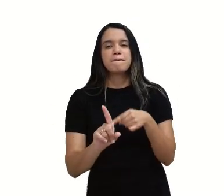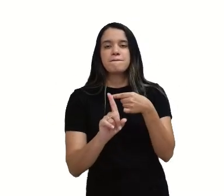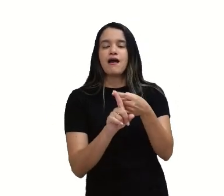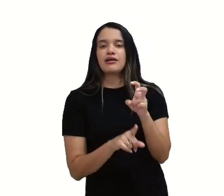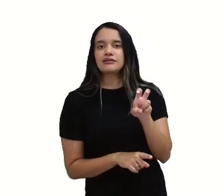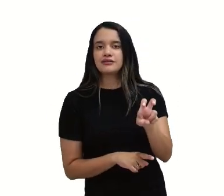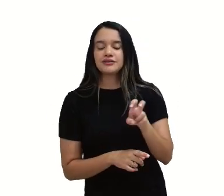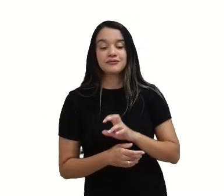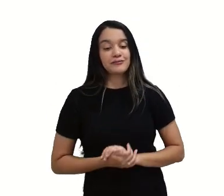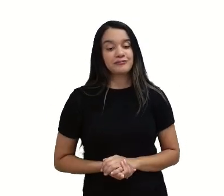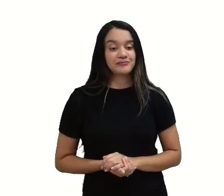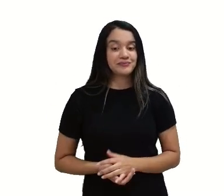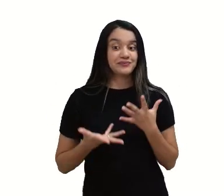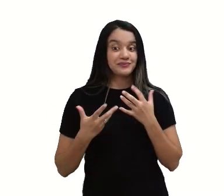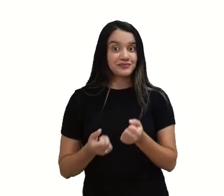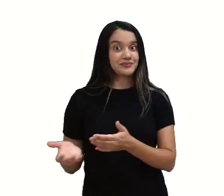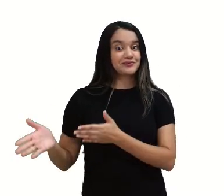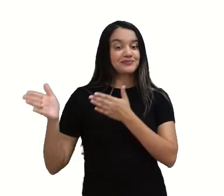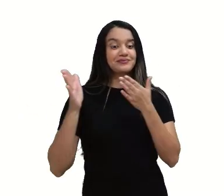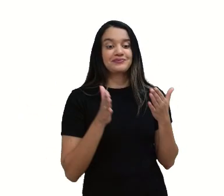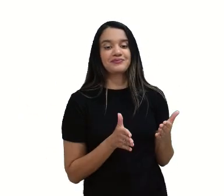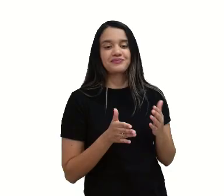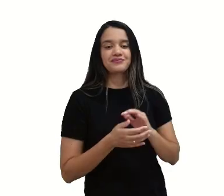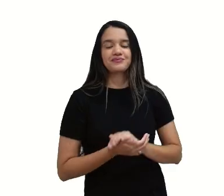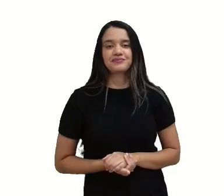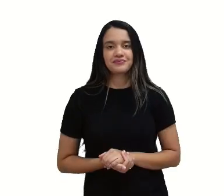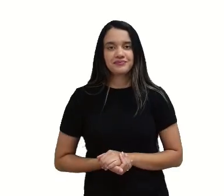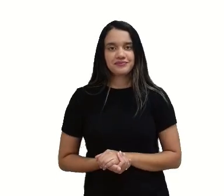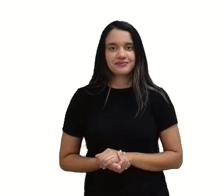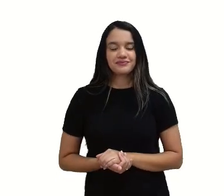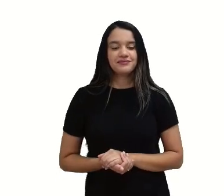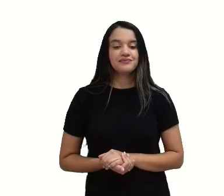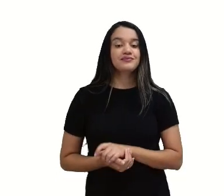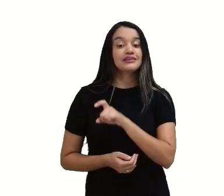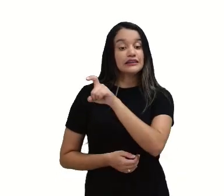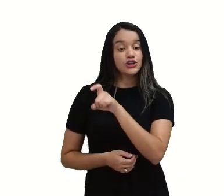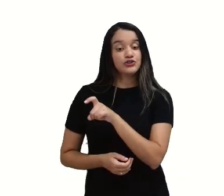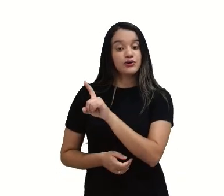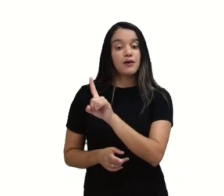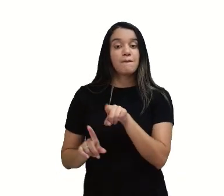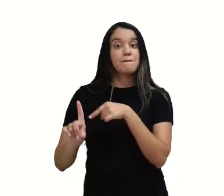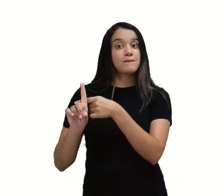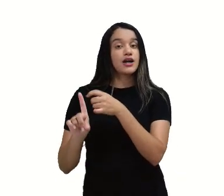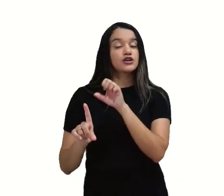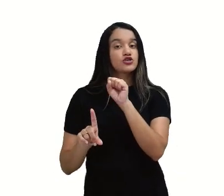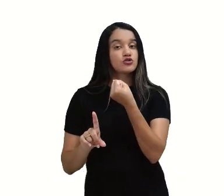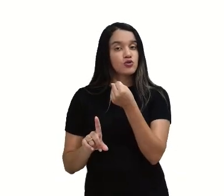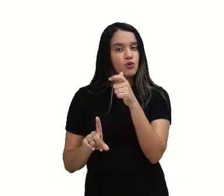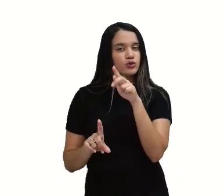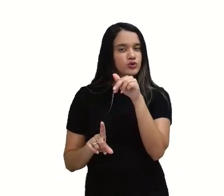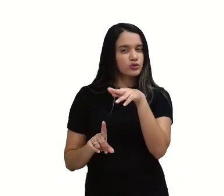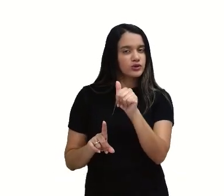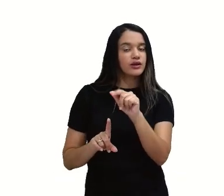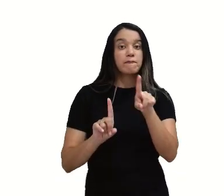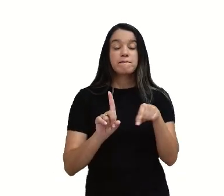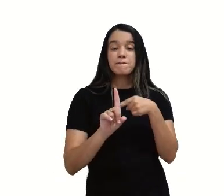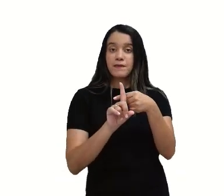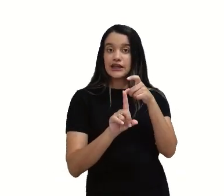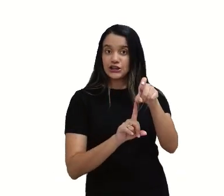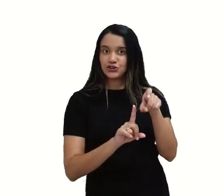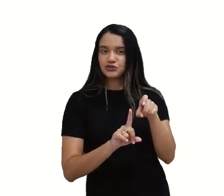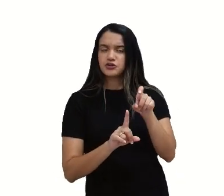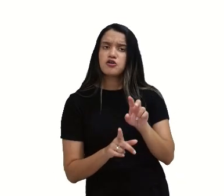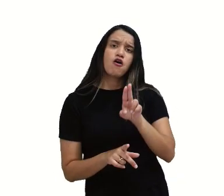5. Bora para o outro prato. No outro prato, eu tenho x mais 8 gramas mais x,